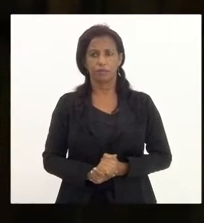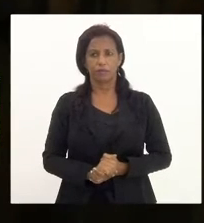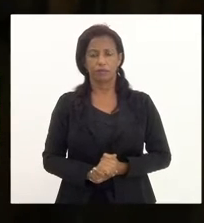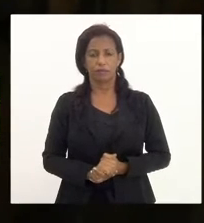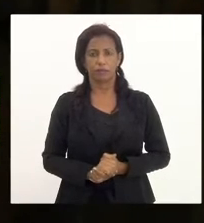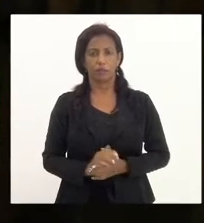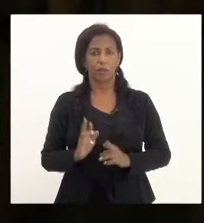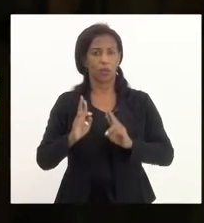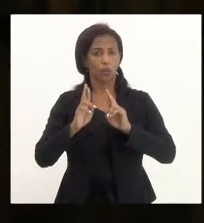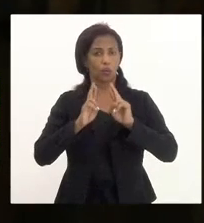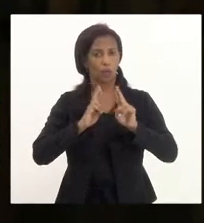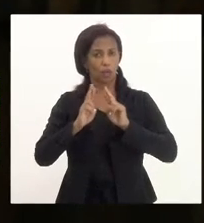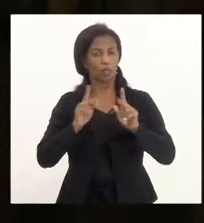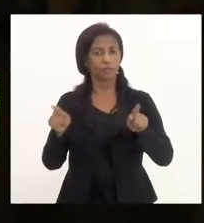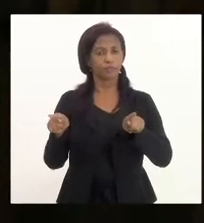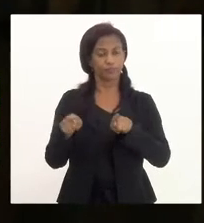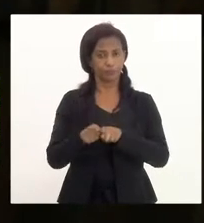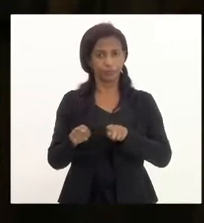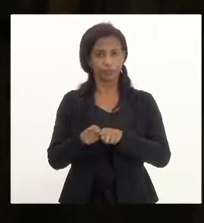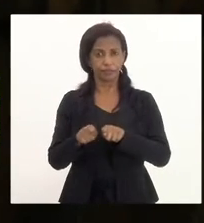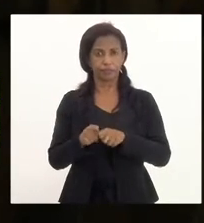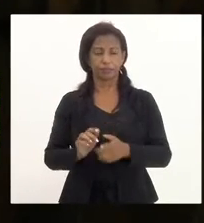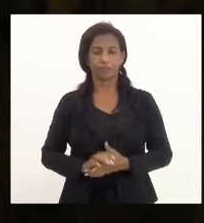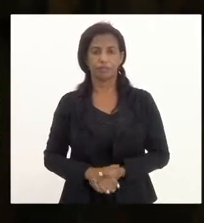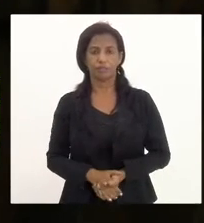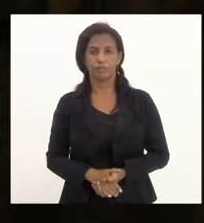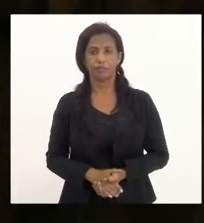e é com relação também a